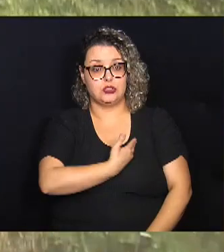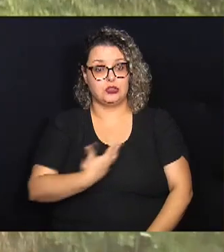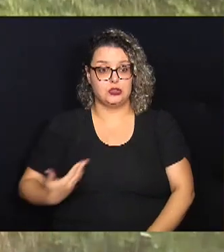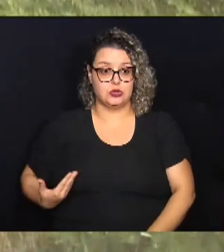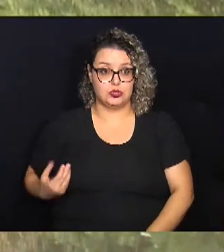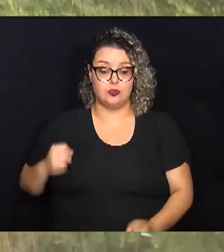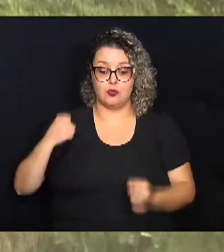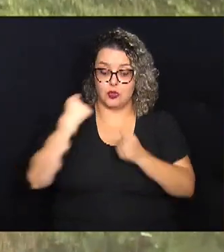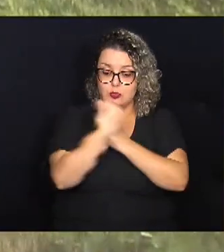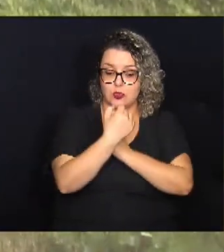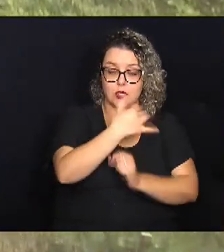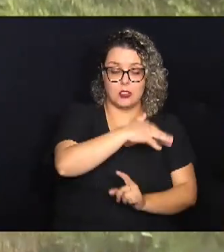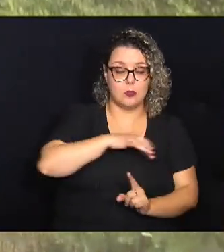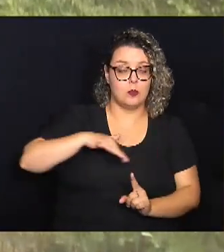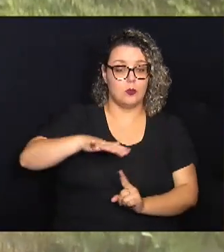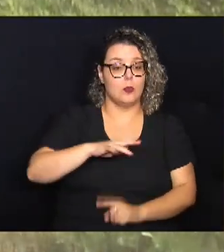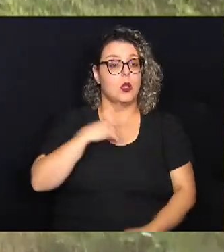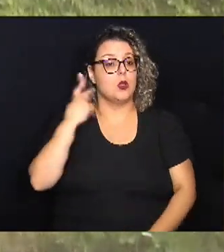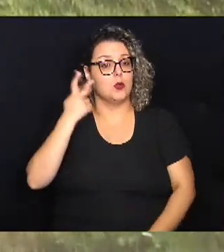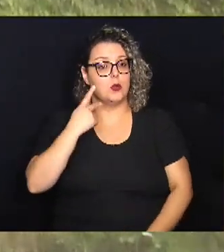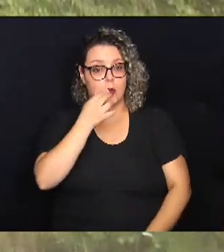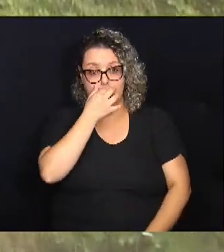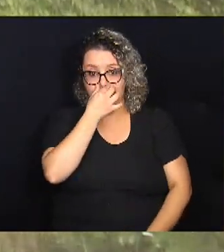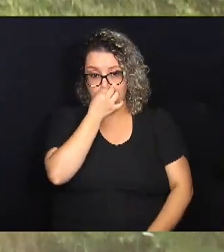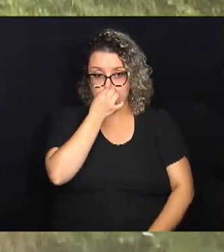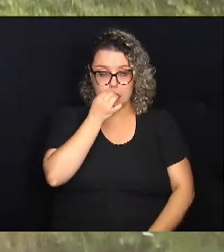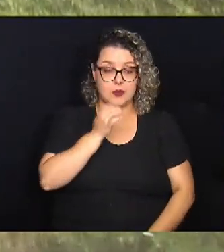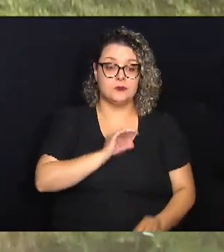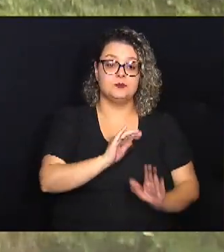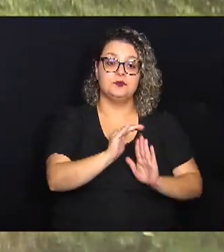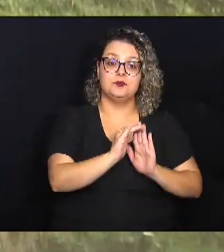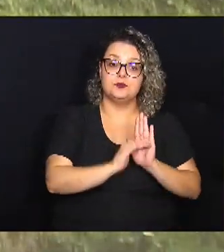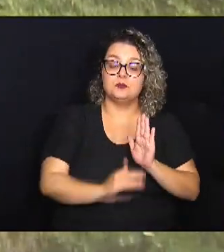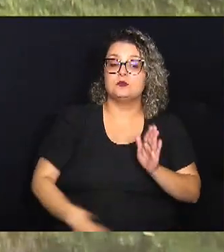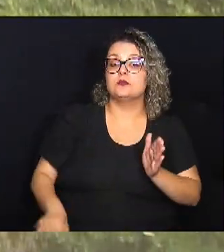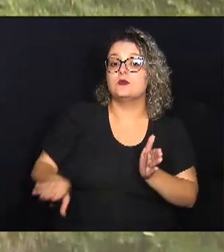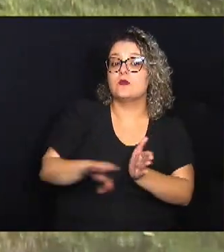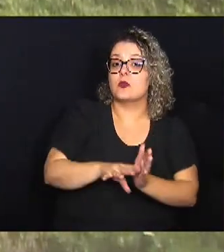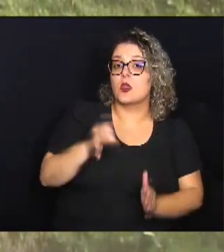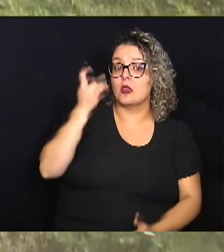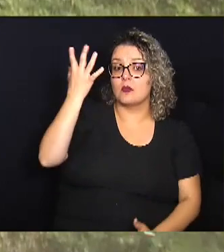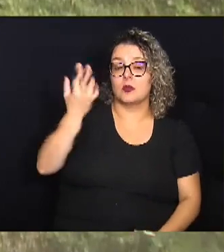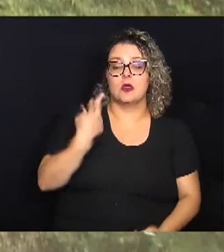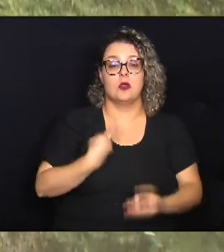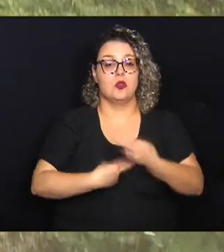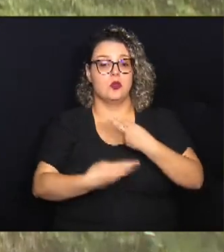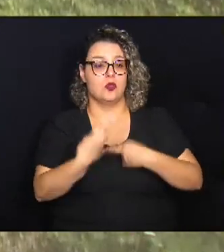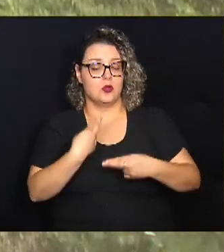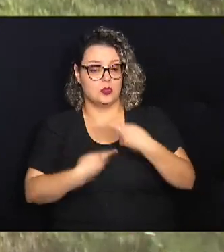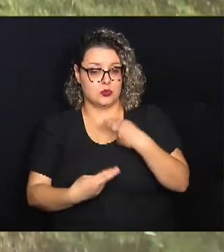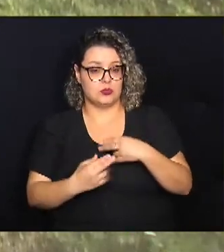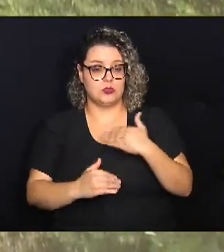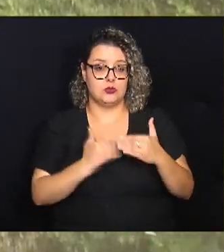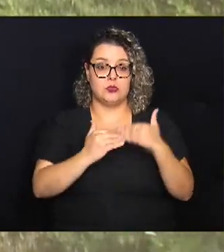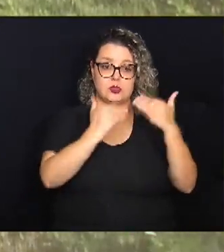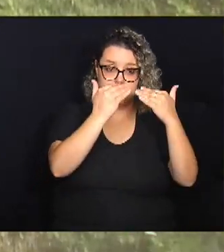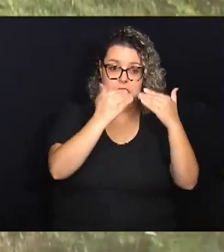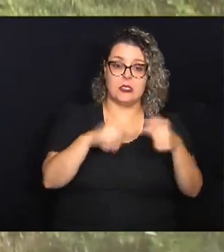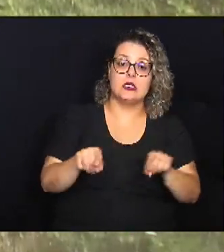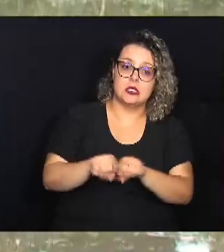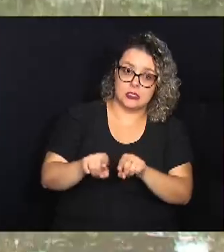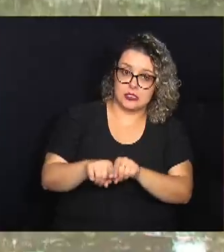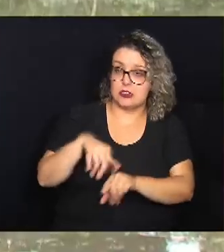ambiental. Para o parlamentar, o programa vem para facilitar o relacionamento entre o desenvolvimento e